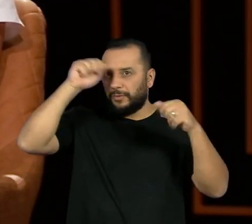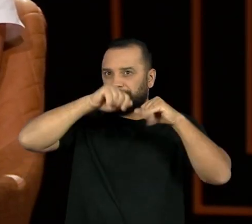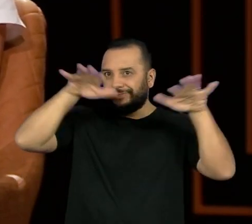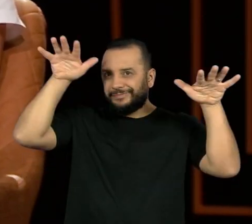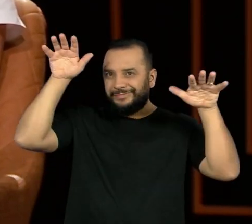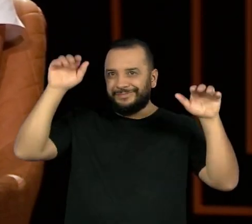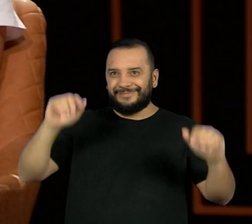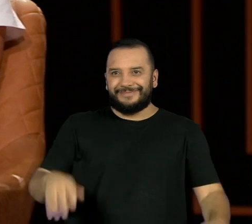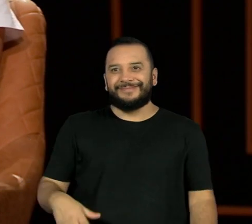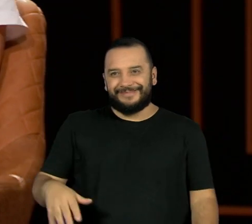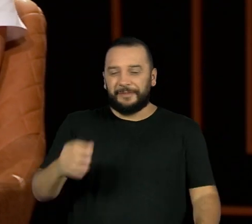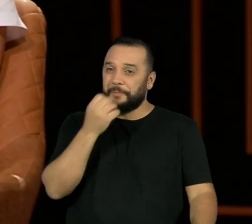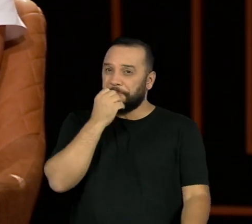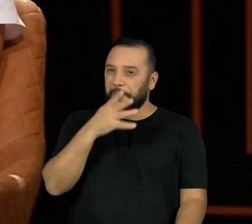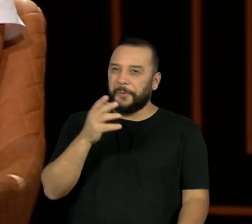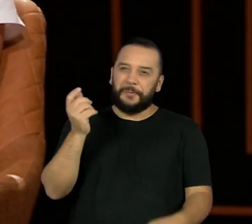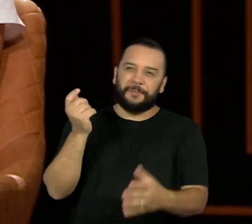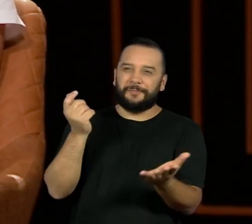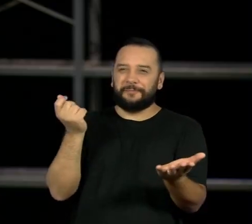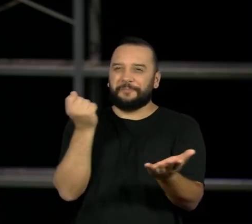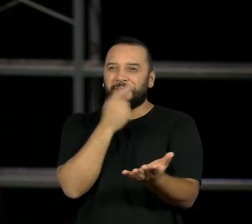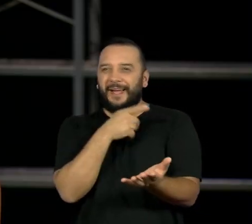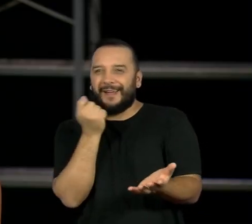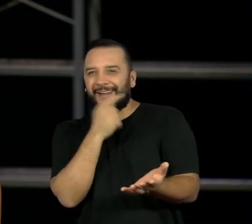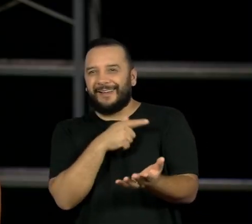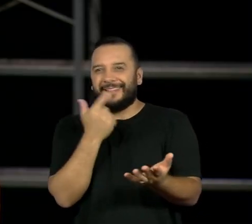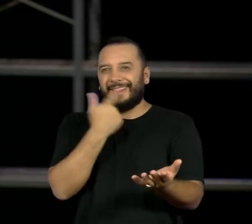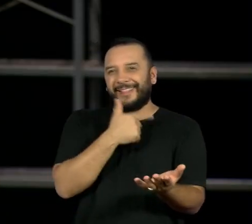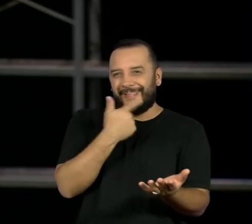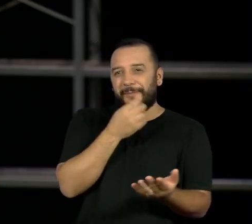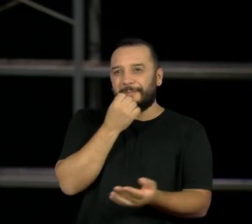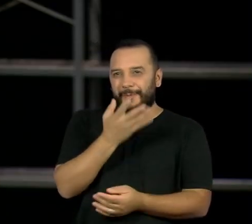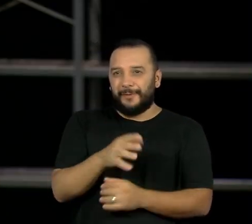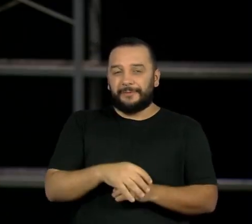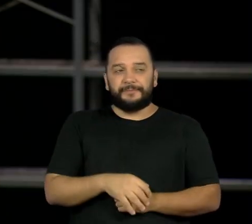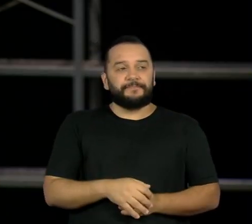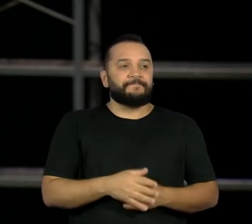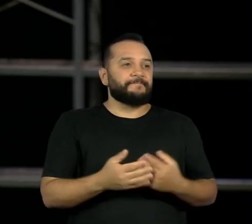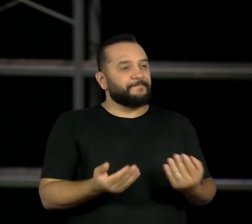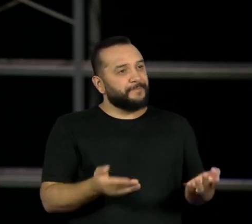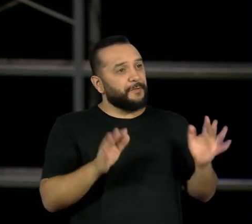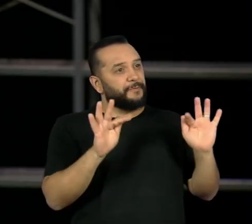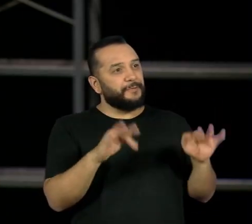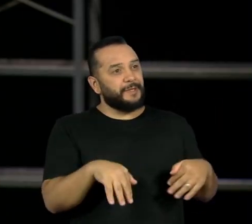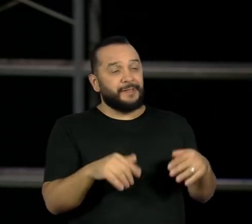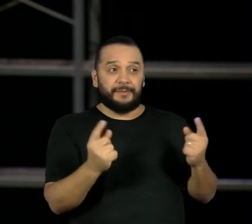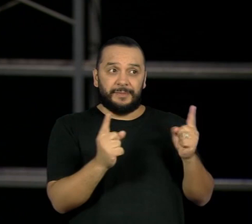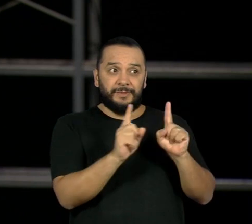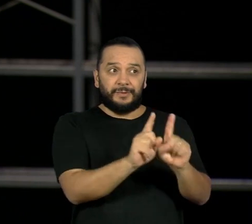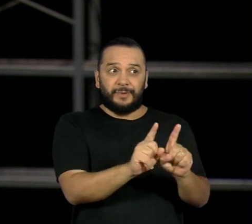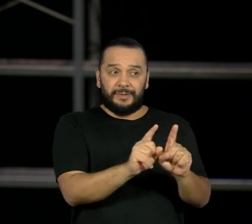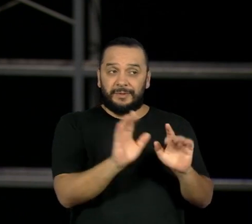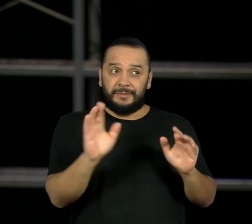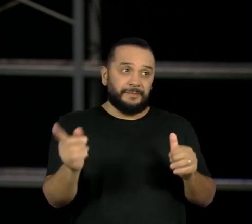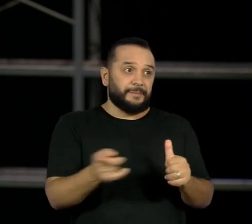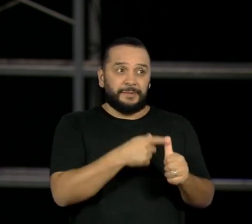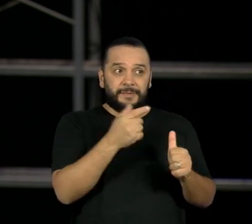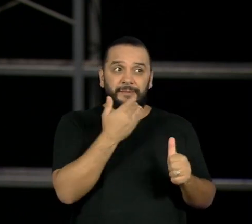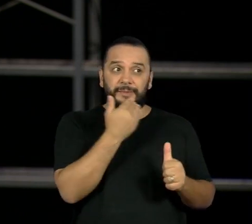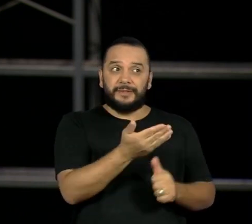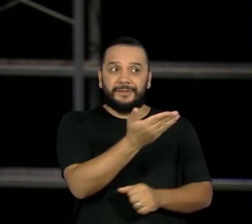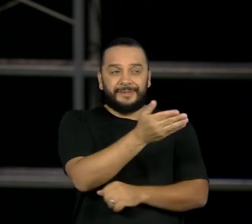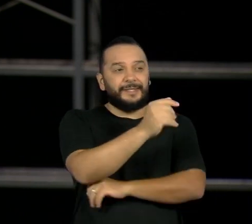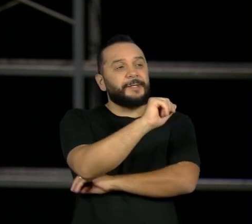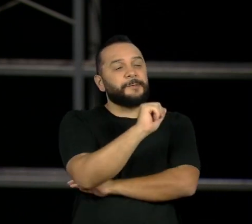Nossa, como é bom fazer comédia, né? É bom. Bom, Clarice, a gente está chegando ao fim do programa, mas antes a gente queria te fazer um pedido,